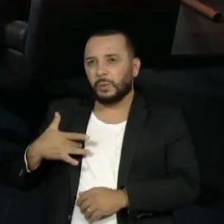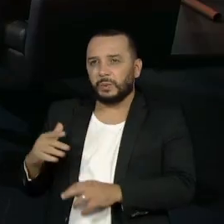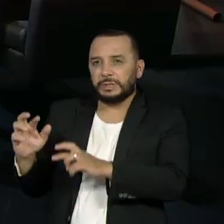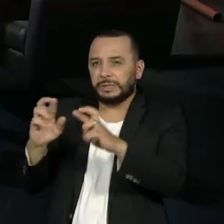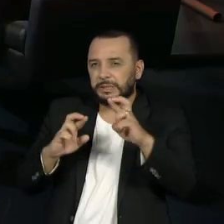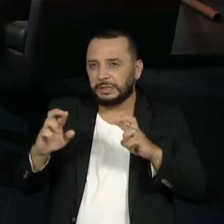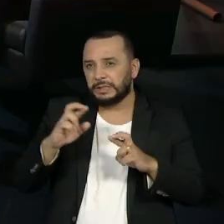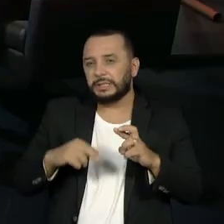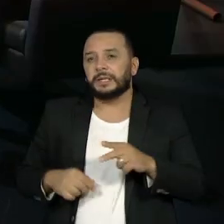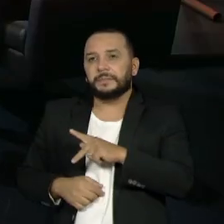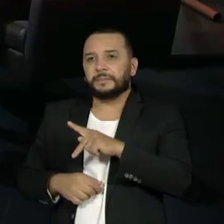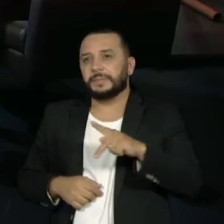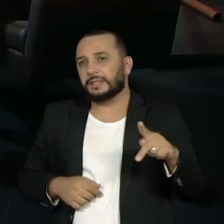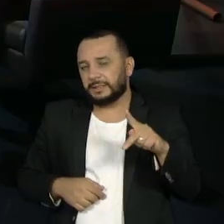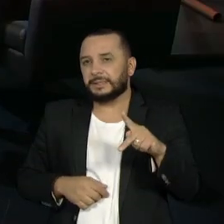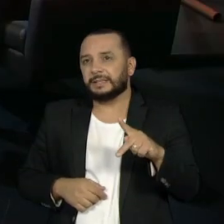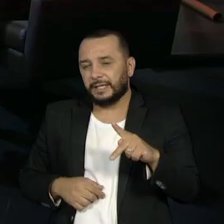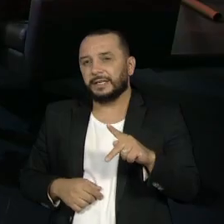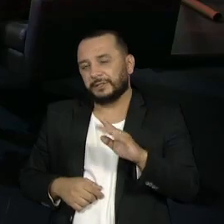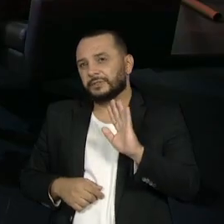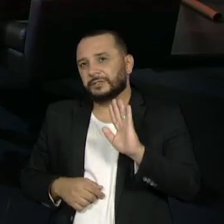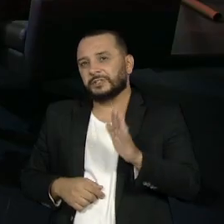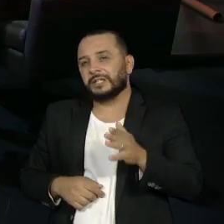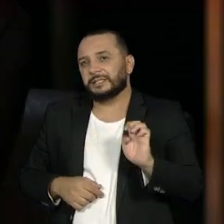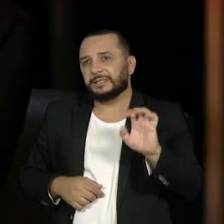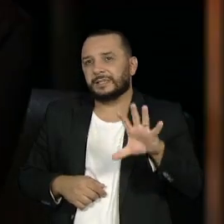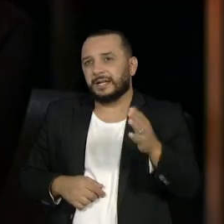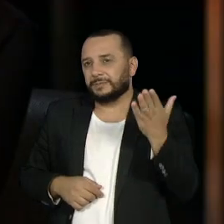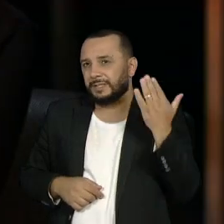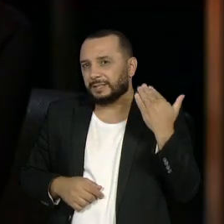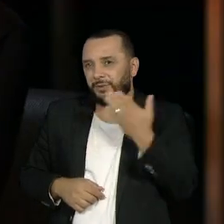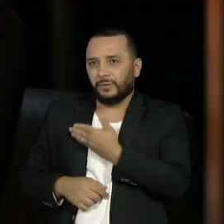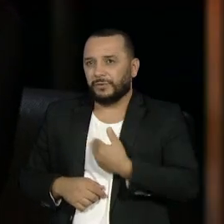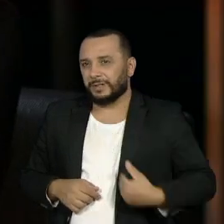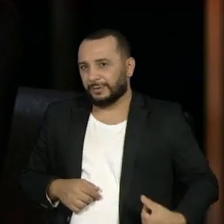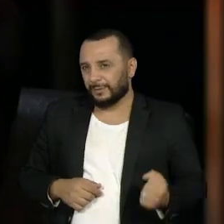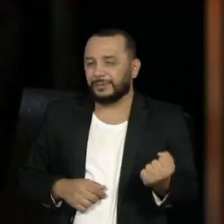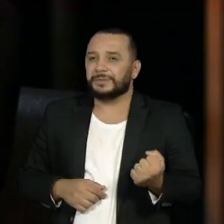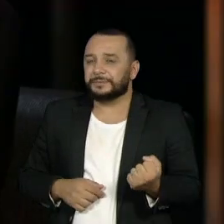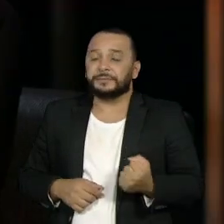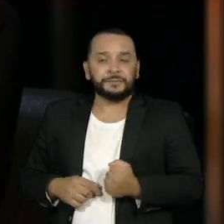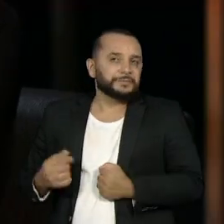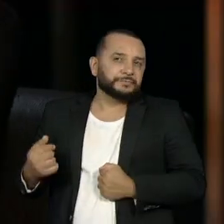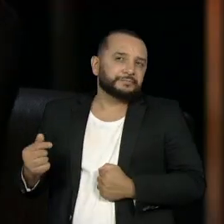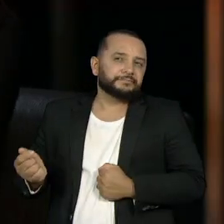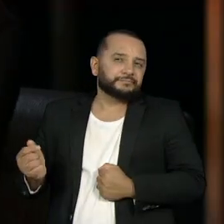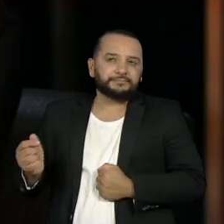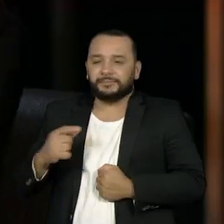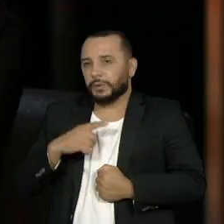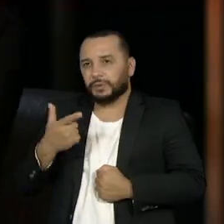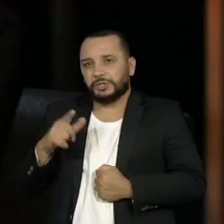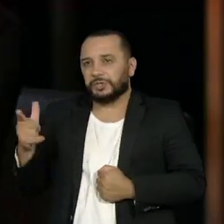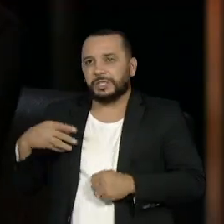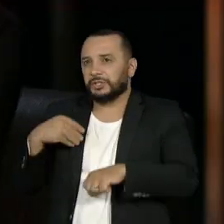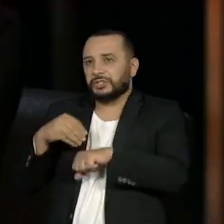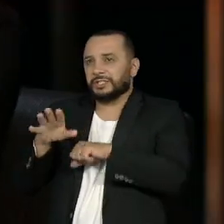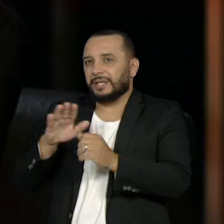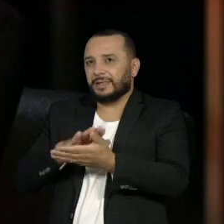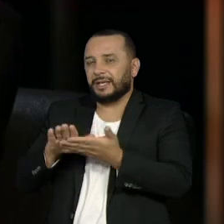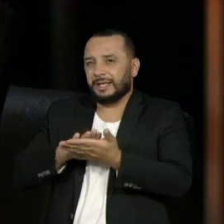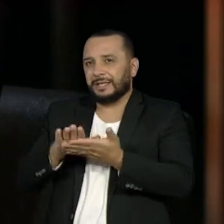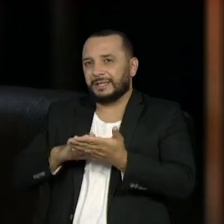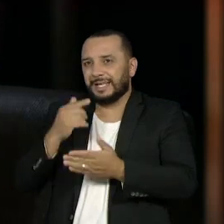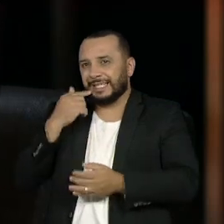os presidentes de estado Como eram chamados os governadores ou os presidentes que indicassem o sal de 500 ao